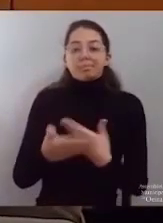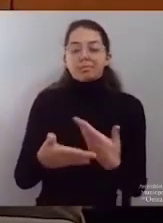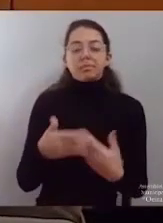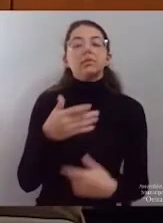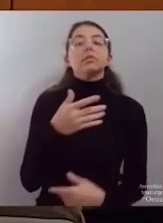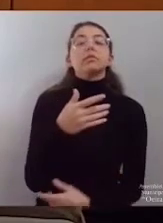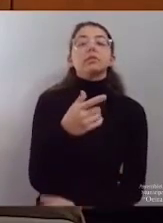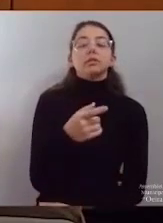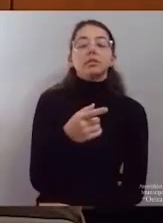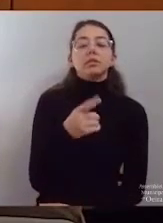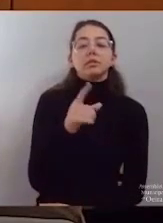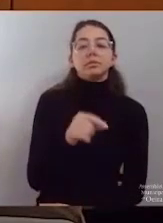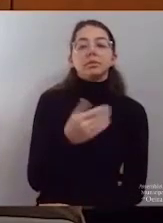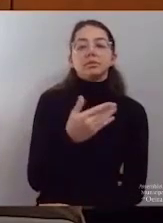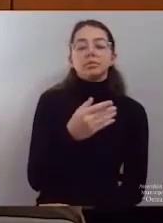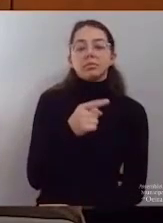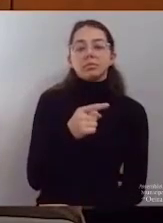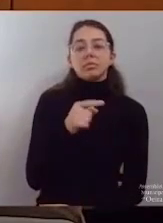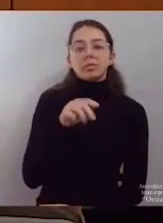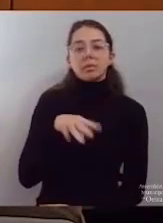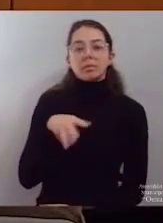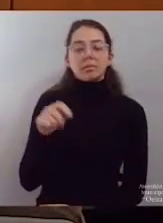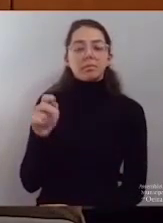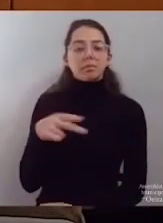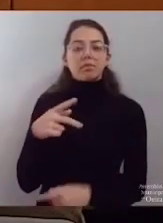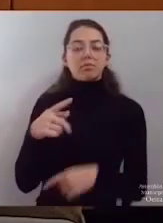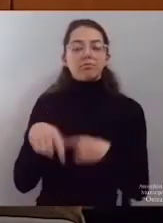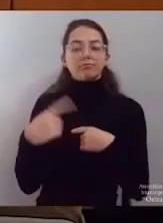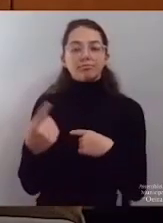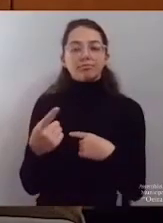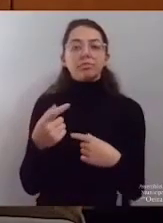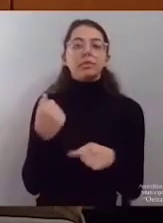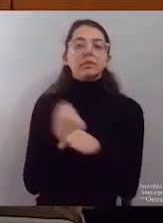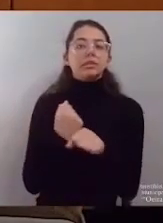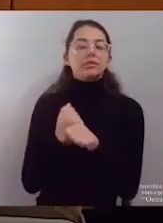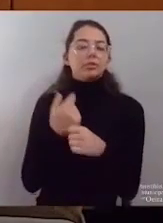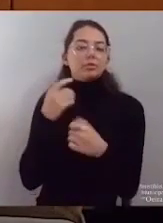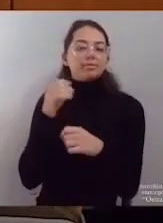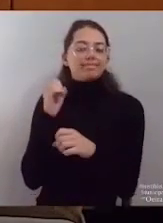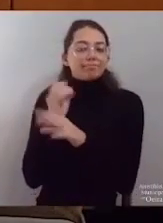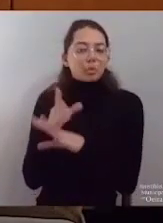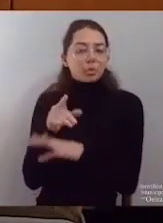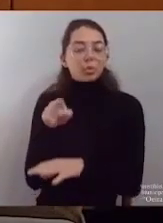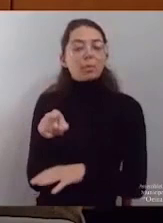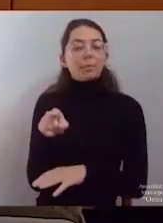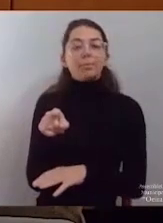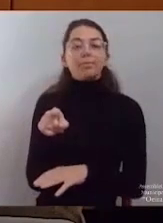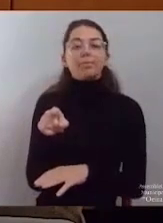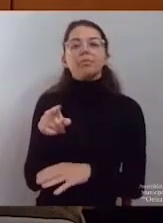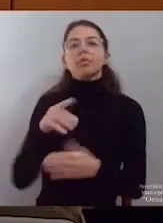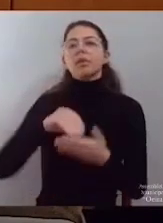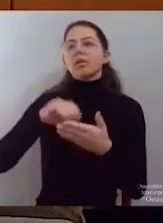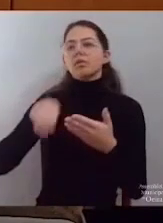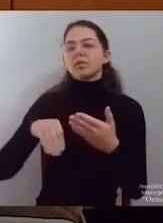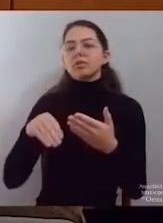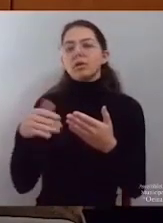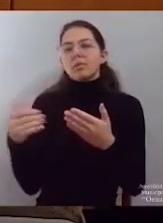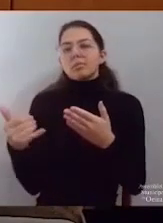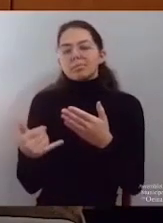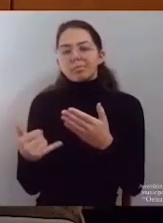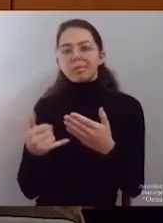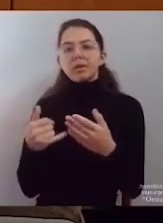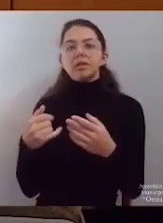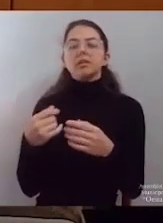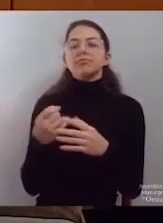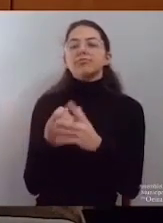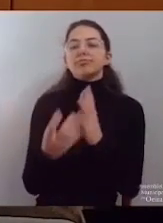a fornecimento de serviços externos que são, que dizem respeito a subcontratos e a tarefeiros, o que corresponde quase